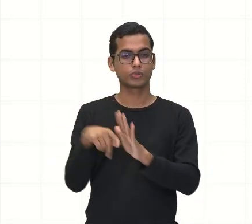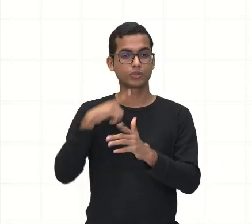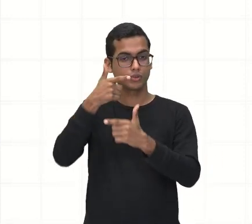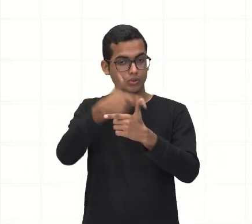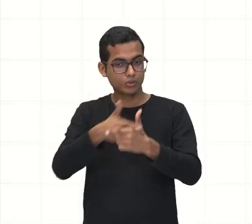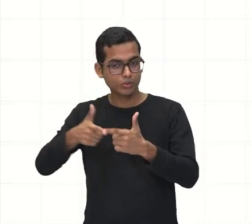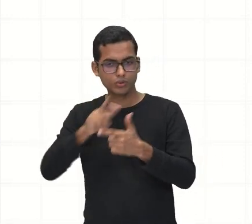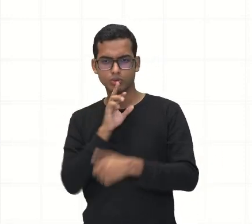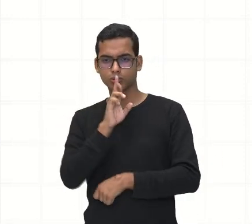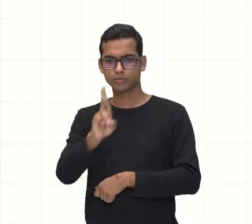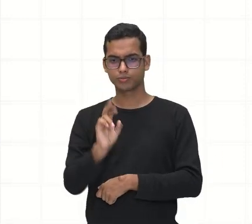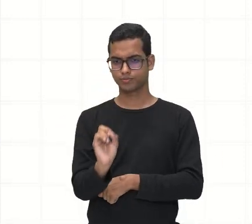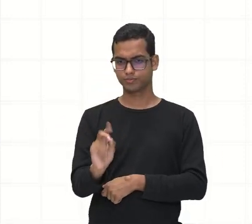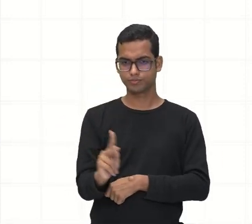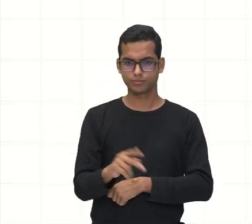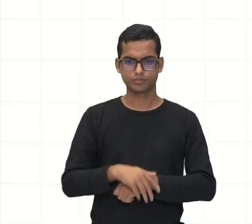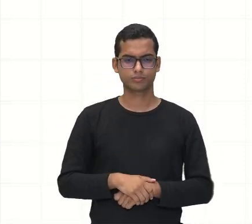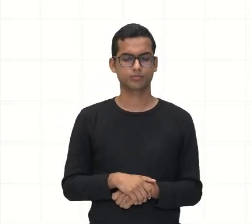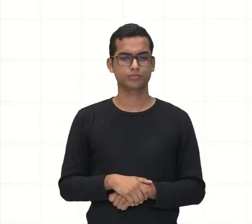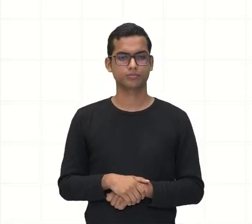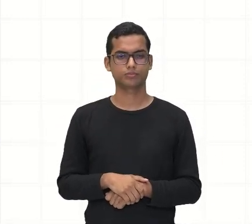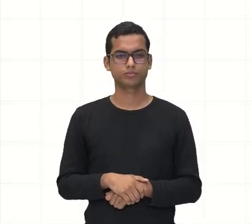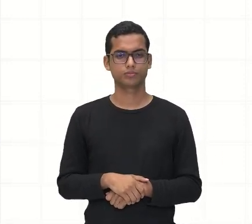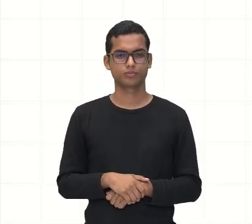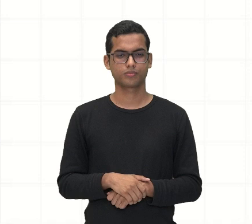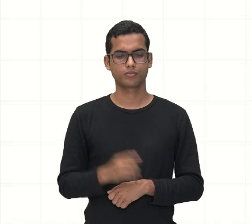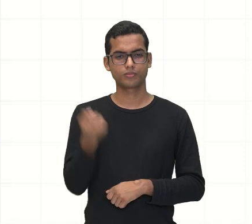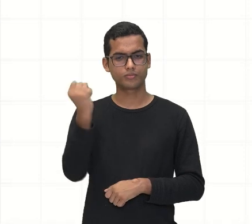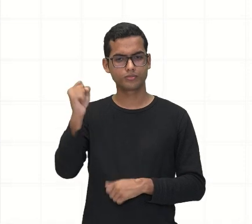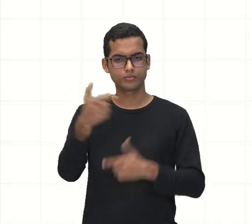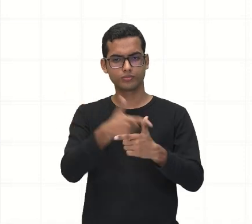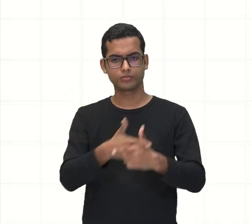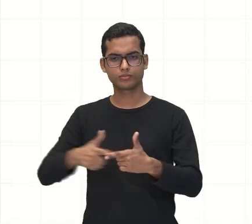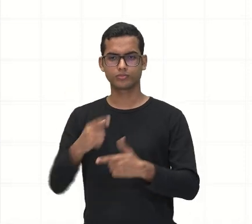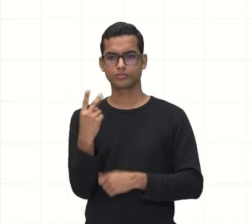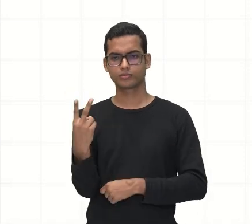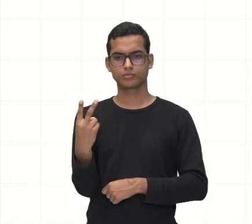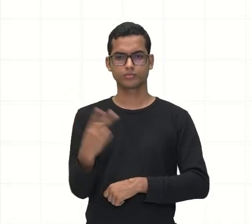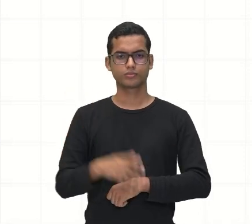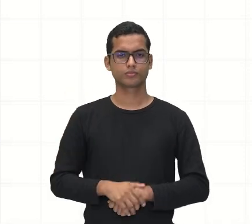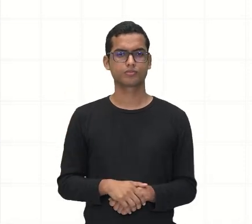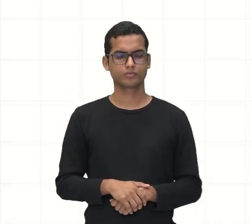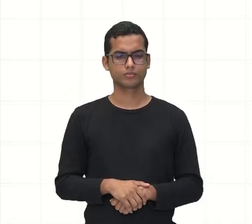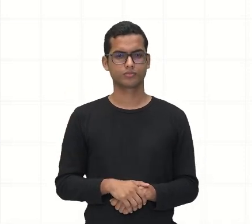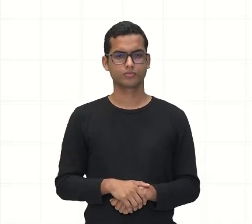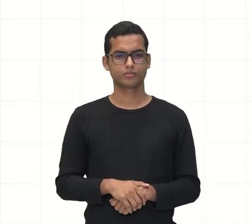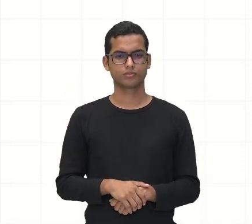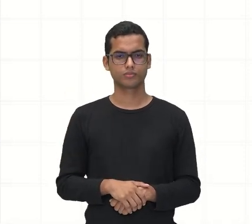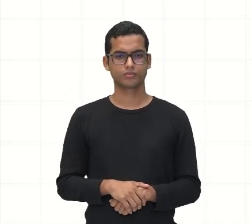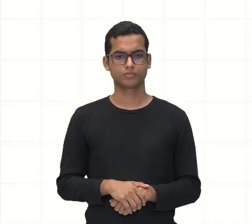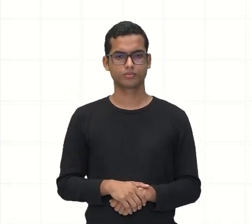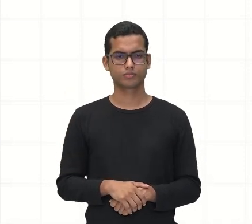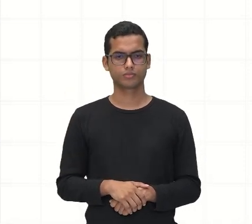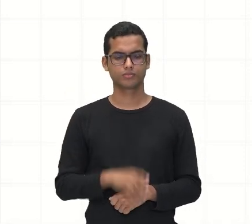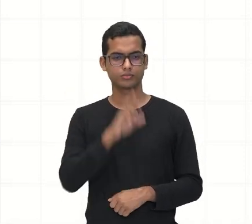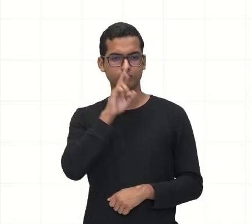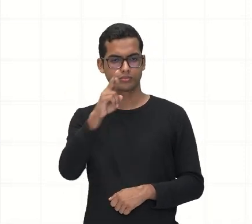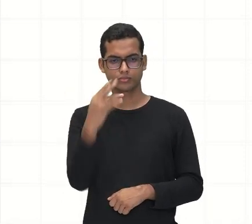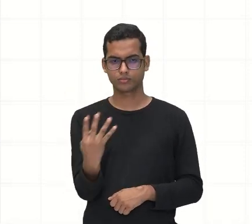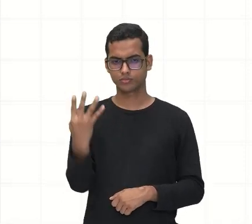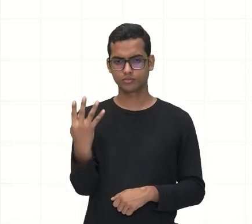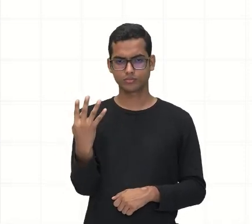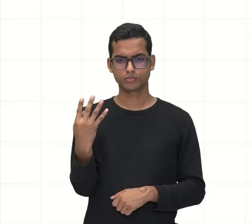divisão. Então, dito isto, ó, vamos fazer então 8 dividido por 2. 8 dividido por 2 é 4. E